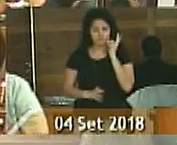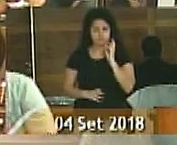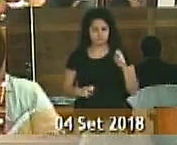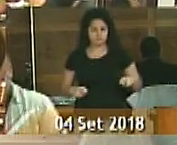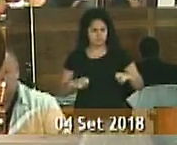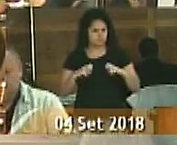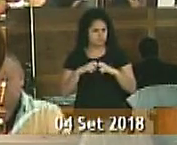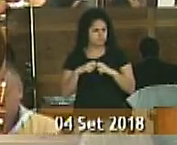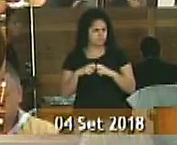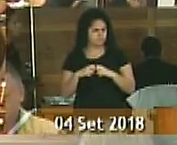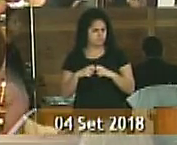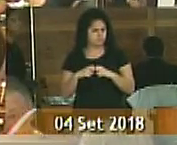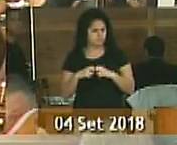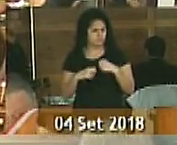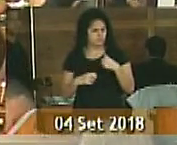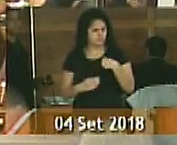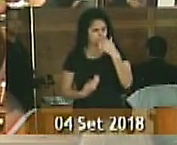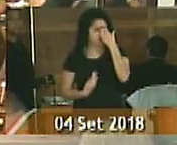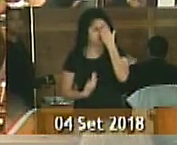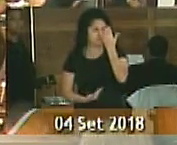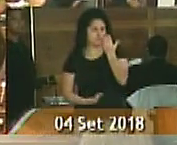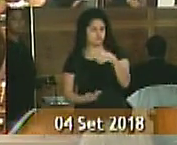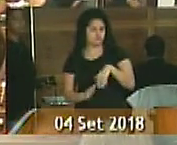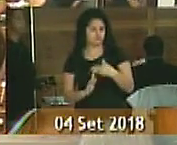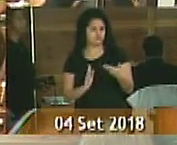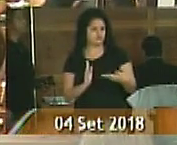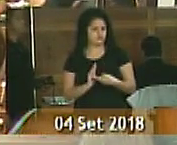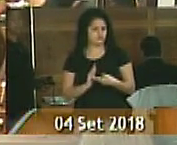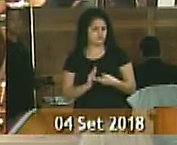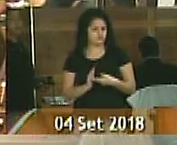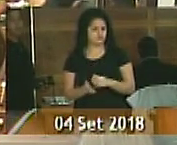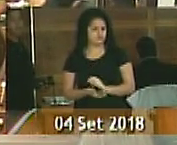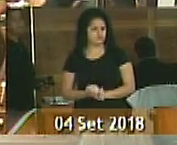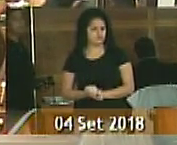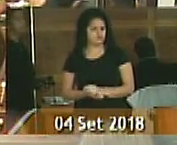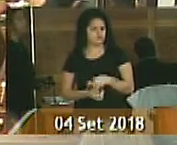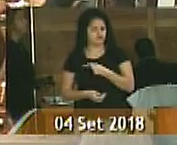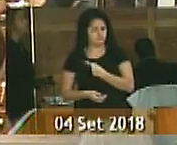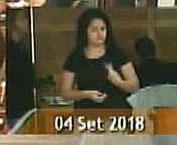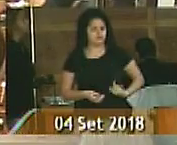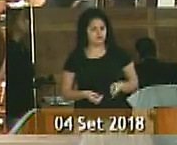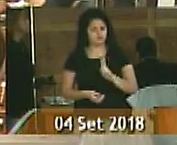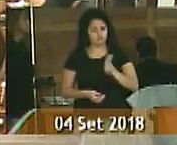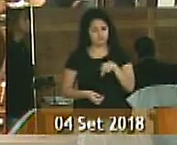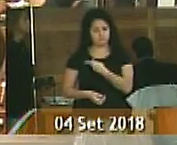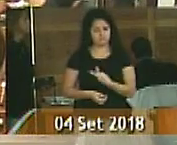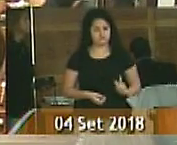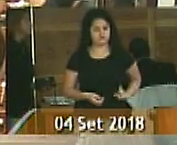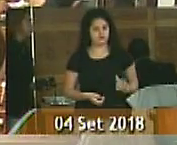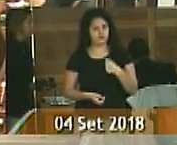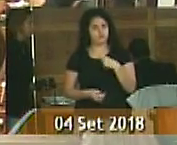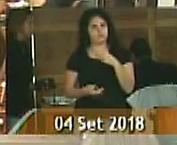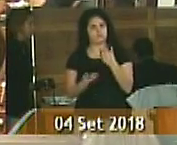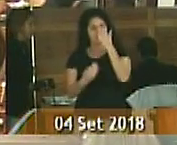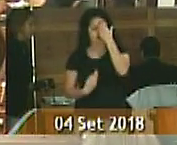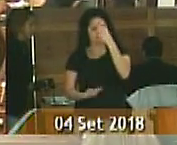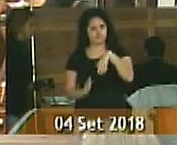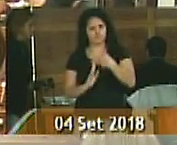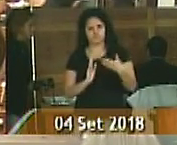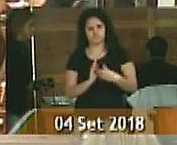casa. Então, eu agradeço a todos, desde o presidente, né, em nome do presidente, estou agradecendo a todos os